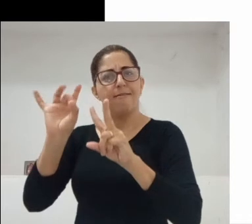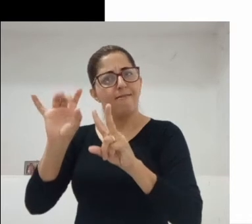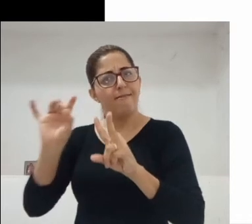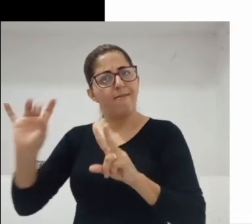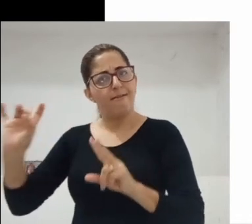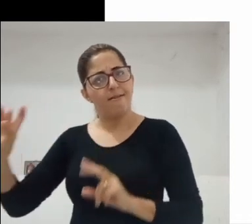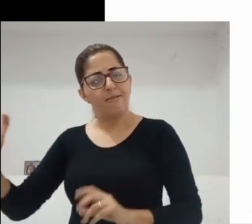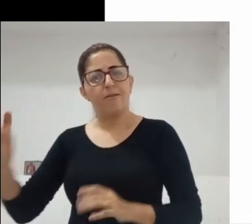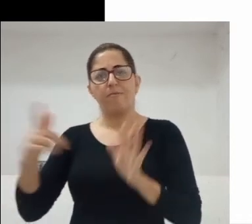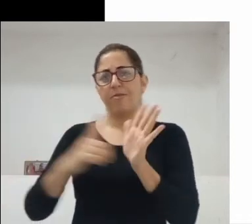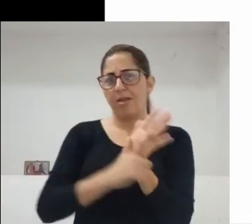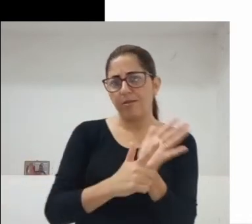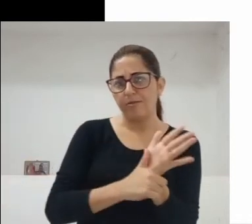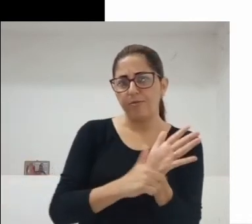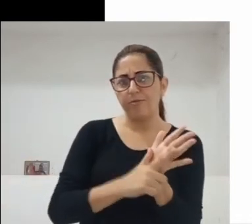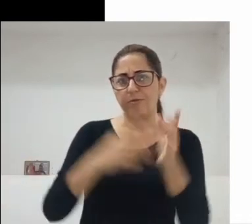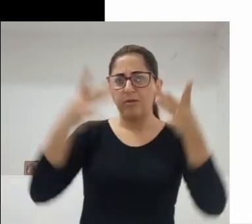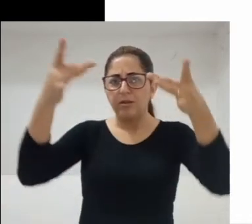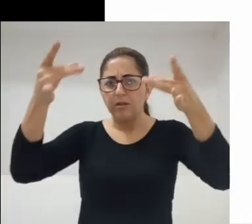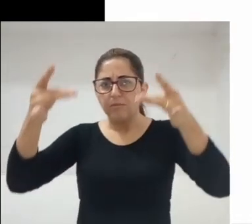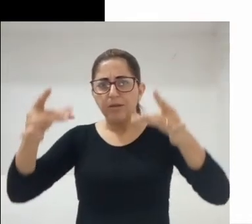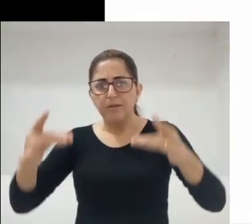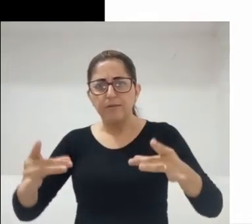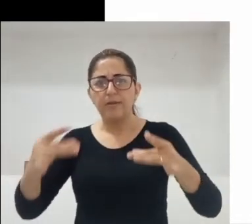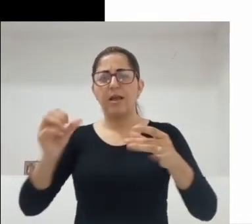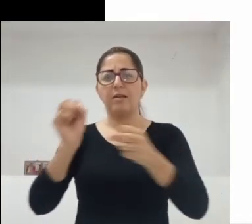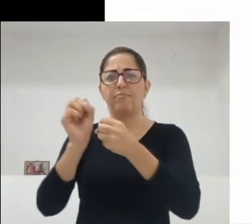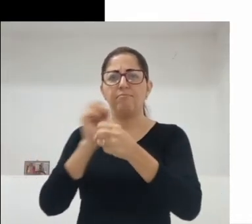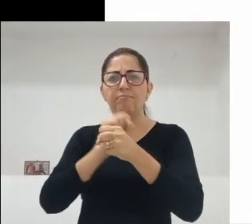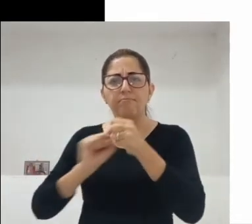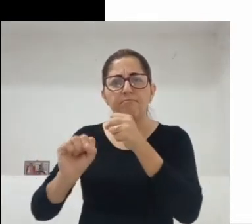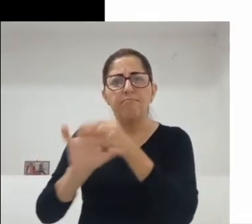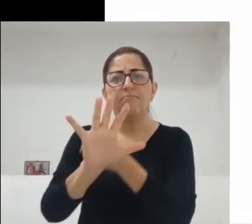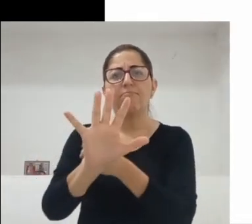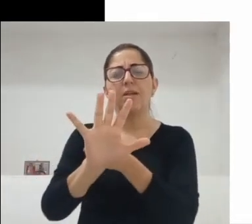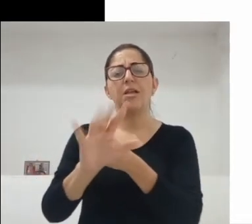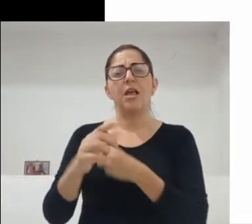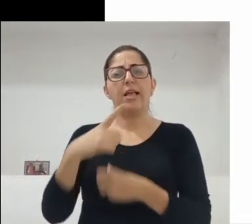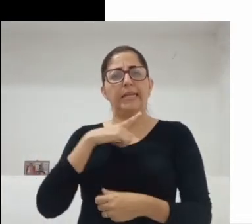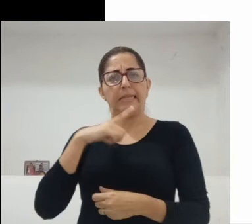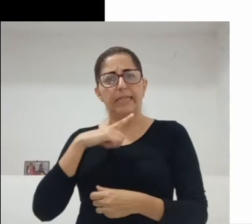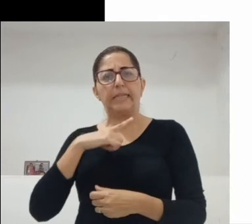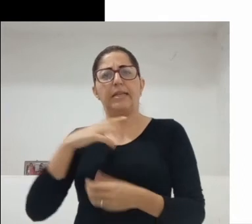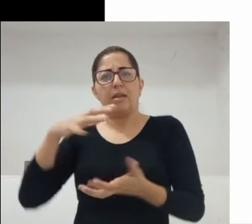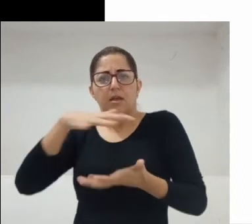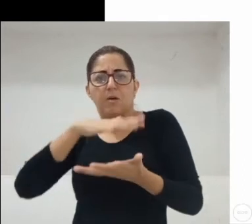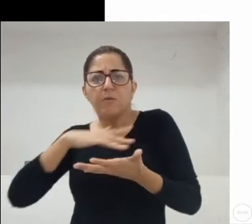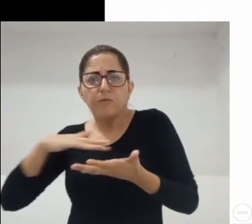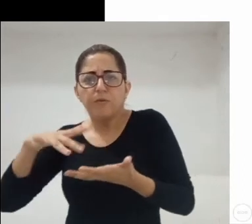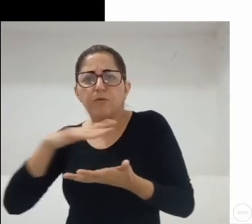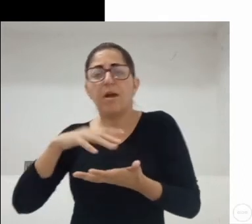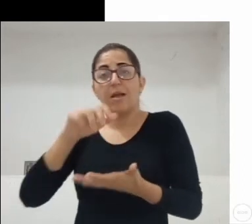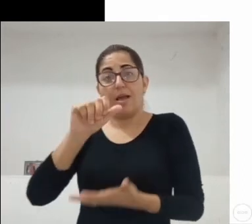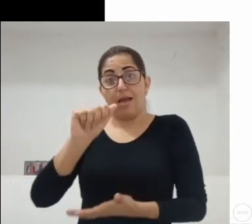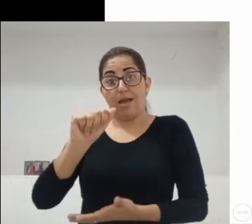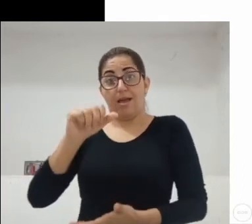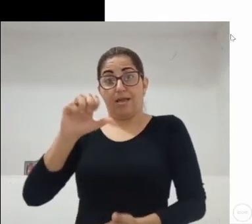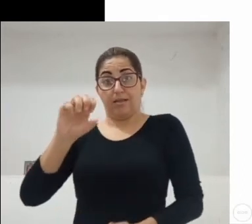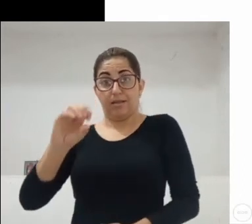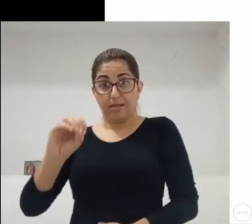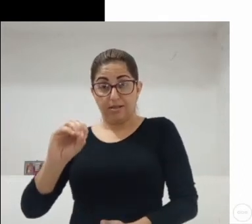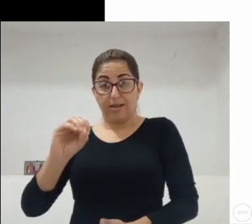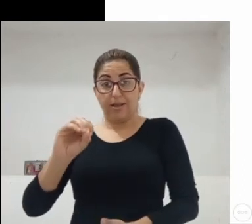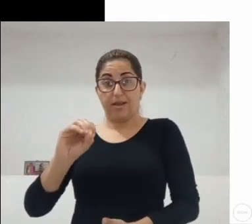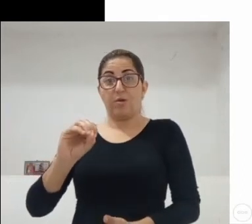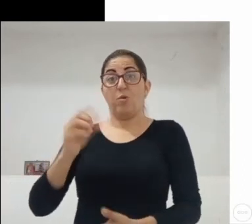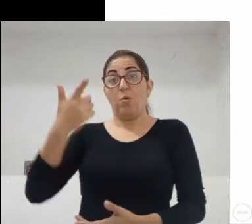e como vocês podem ver, né, cada uma das folhas que estão especificadas aqui nesse slide, então tem o formato